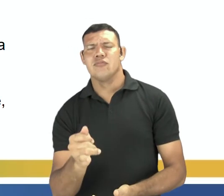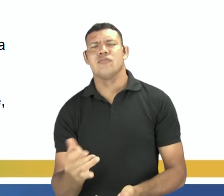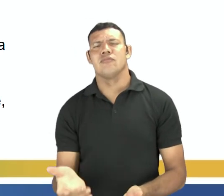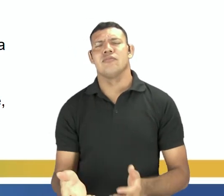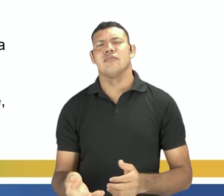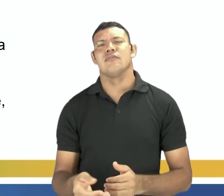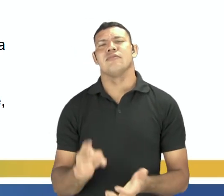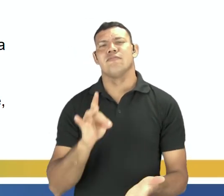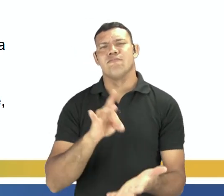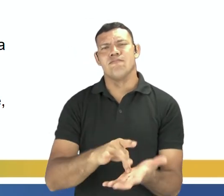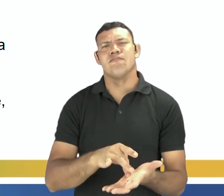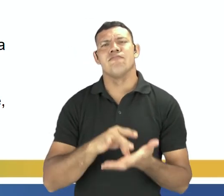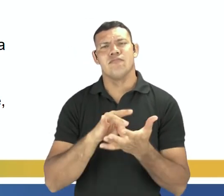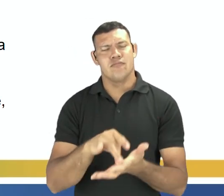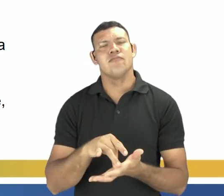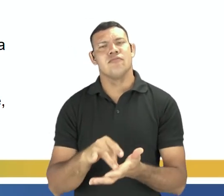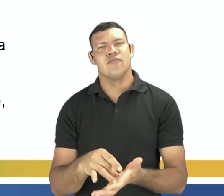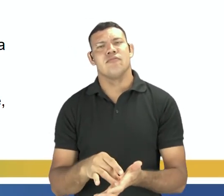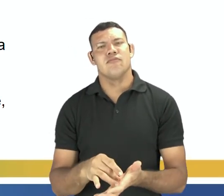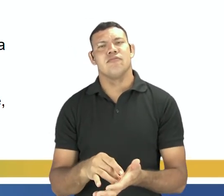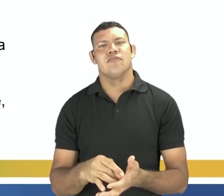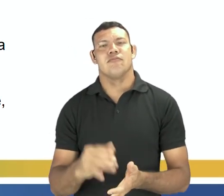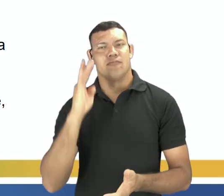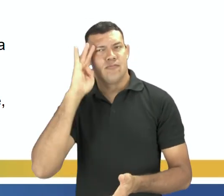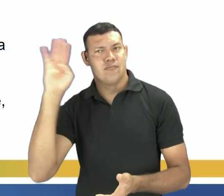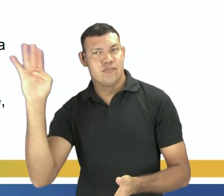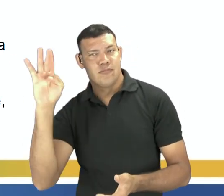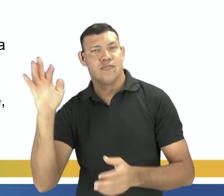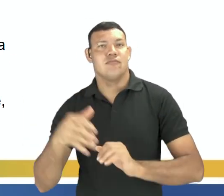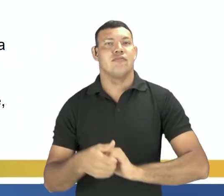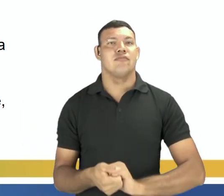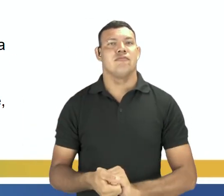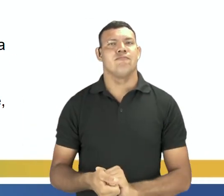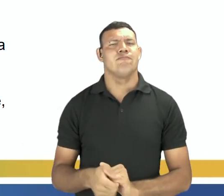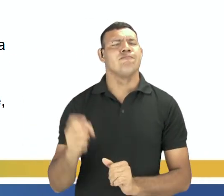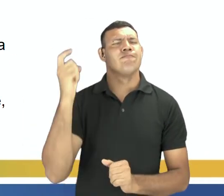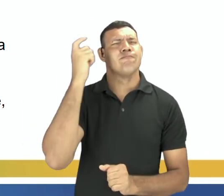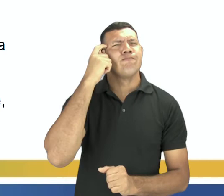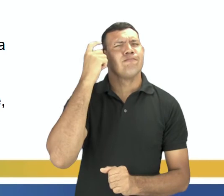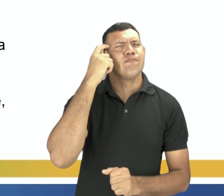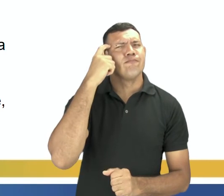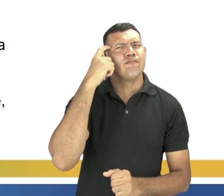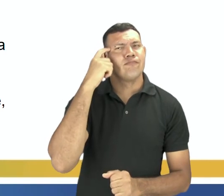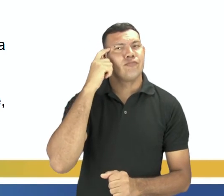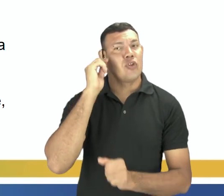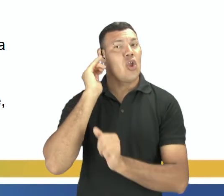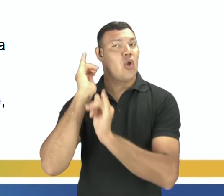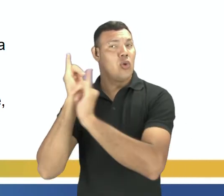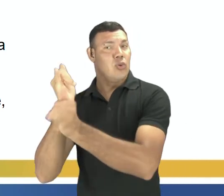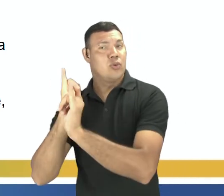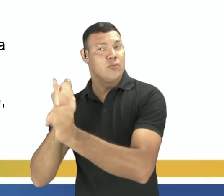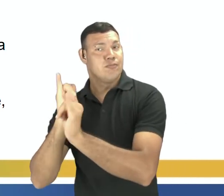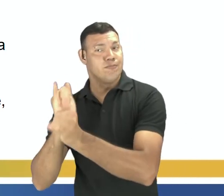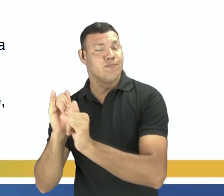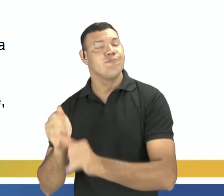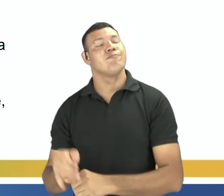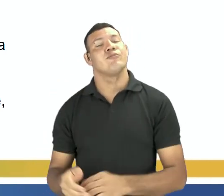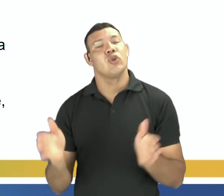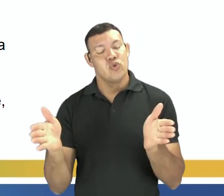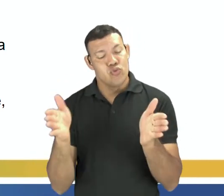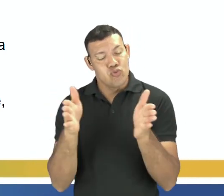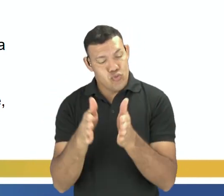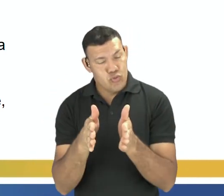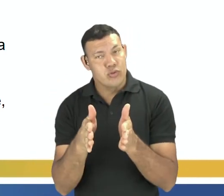factual sobre a realidade, sobrepondo o conteúdo real ao imaginário. Vamos lá pensar um pouquinho no que eu disse. O que é o conto? Uma narrativa